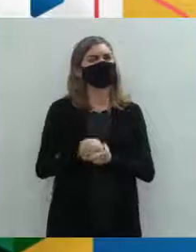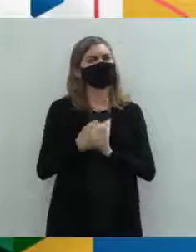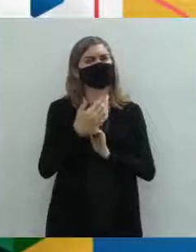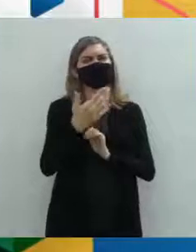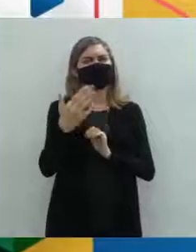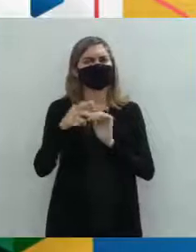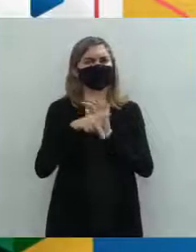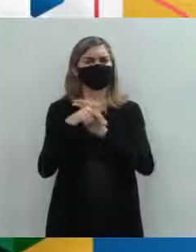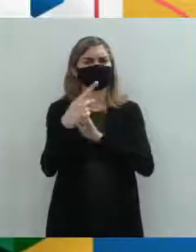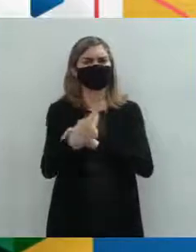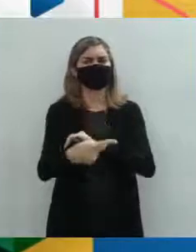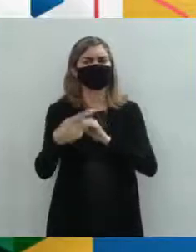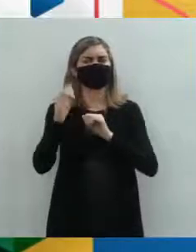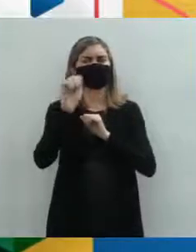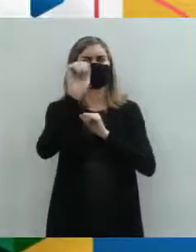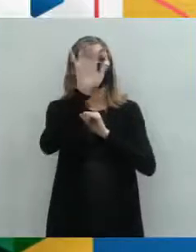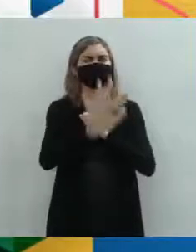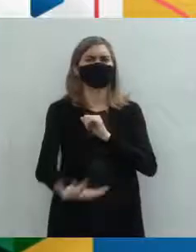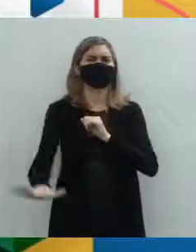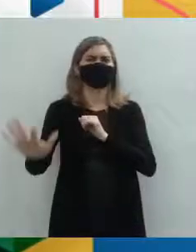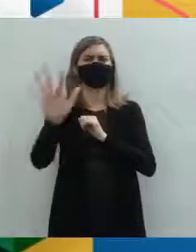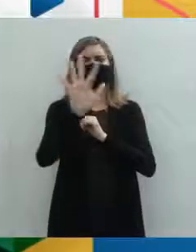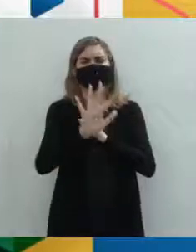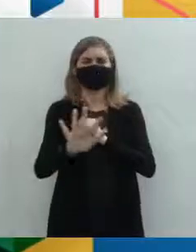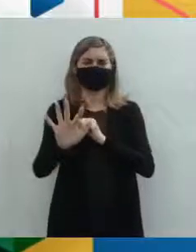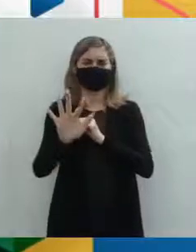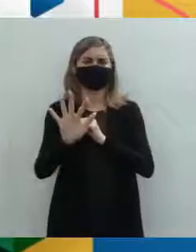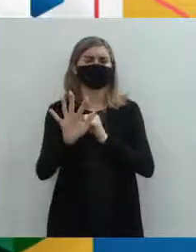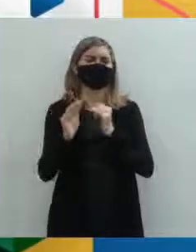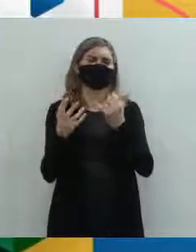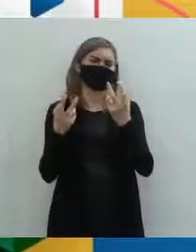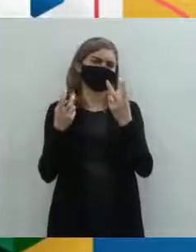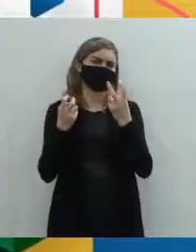faz parte do impressionismo, tá?